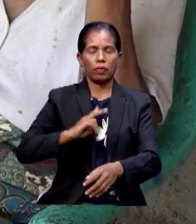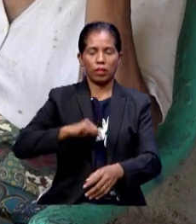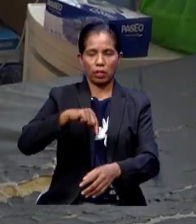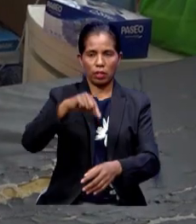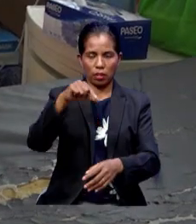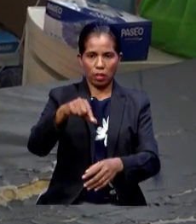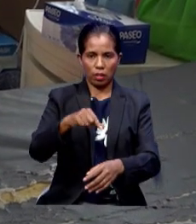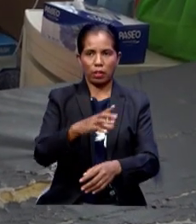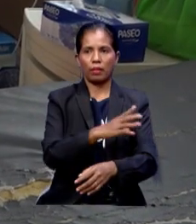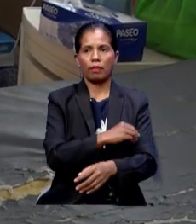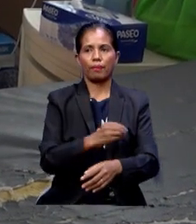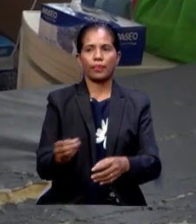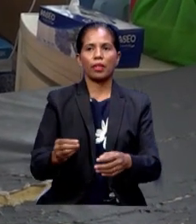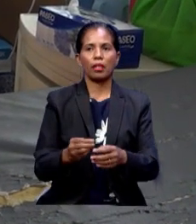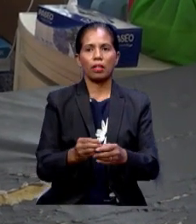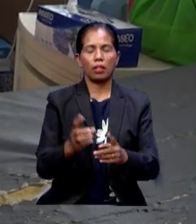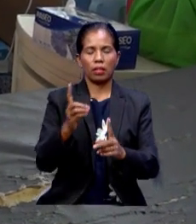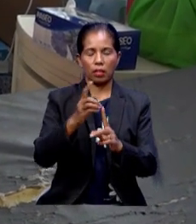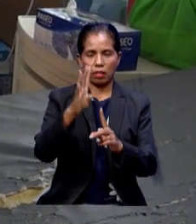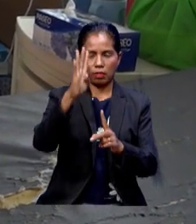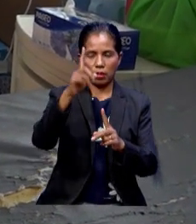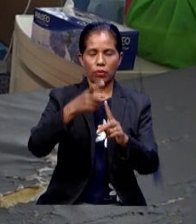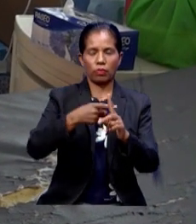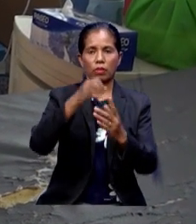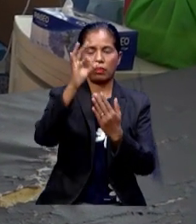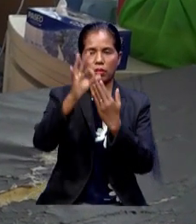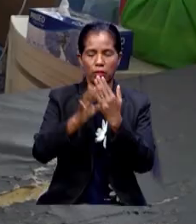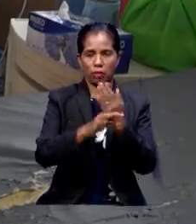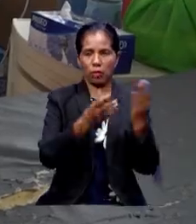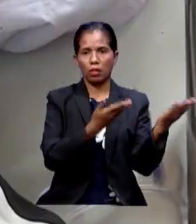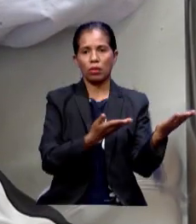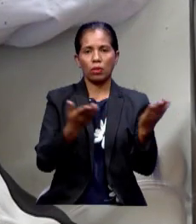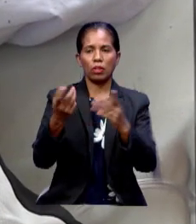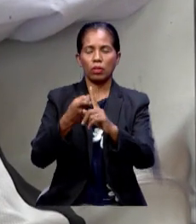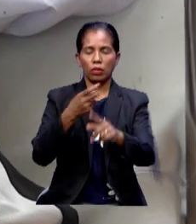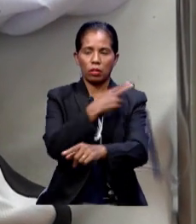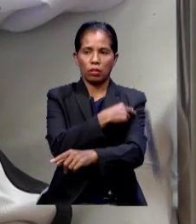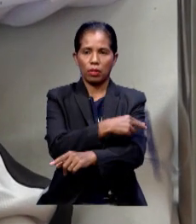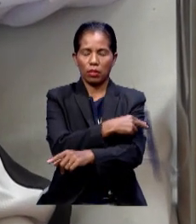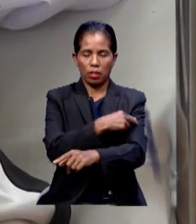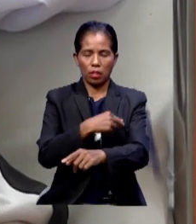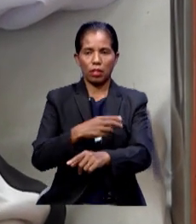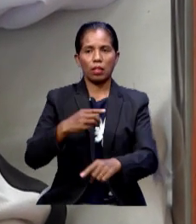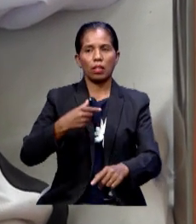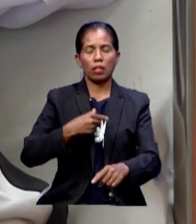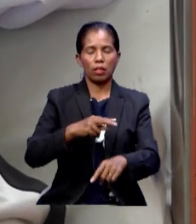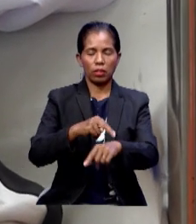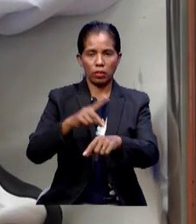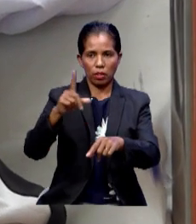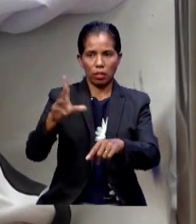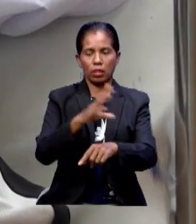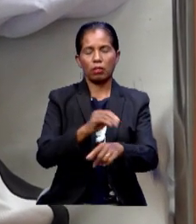halau tratamento. Hafuing ne iha loron hat fulan fevereiro transferensia ma Hospital Nacional Guido Valadares hodi hetan